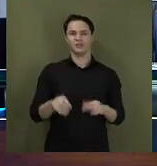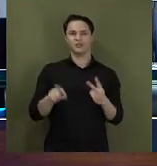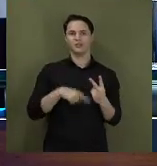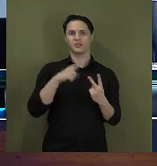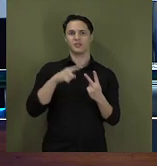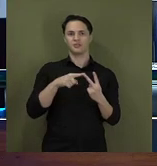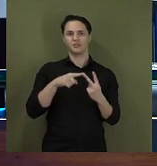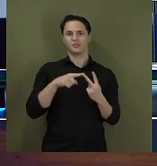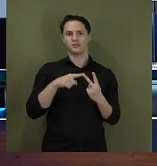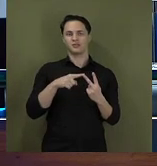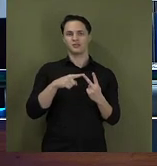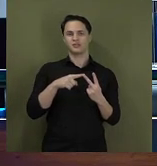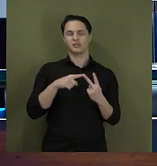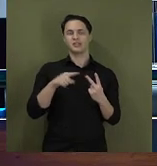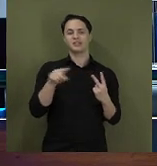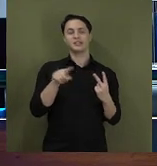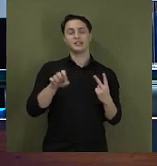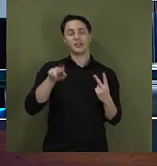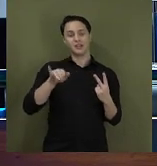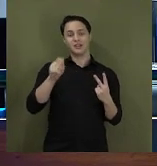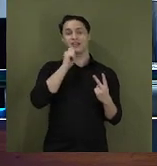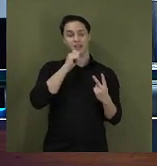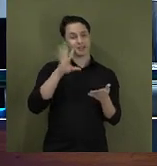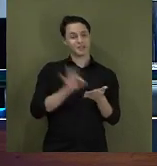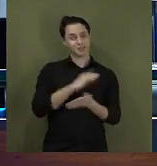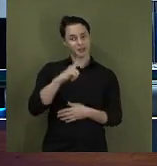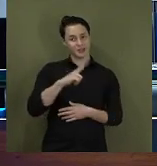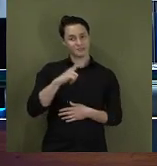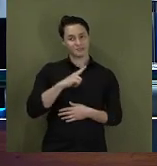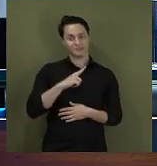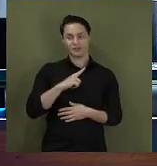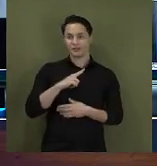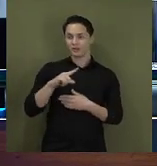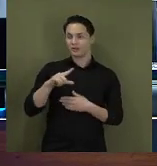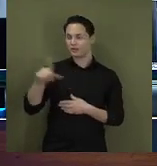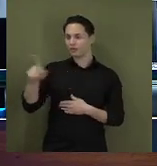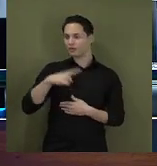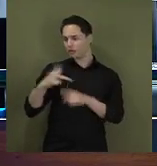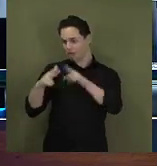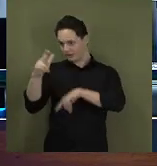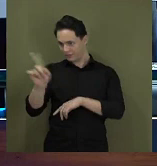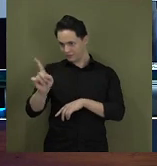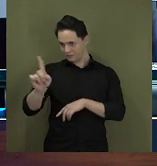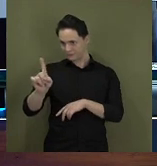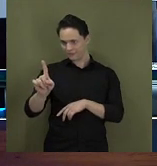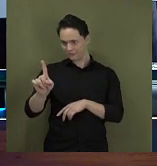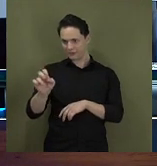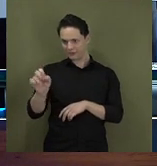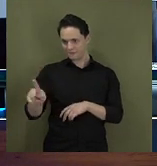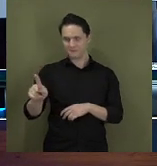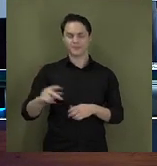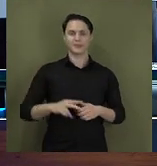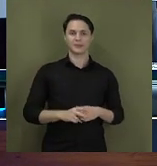senador Zequinha ainda está inscrito. Não estou tolhendo a sua palavra, não, senador